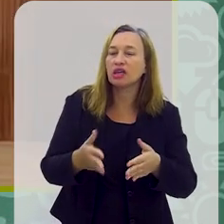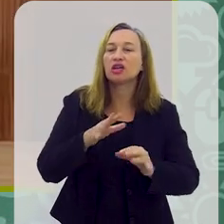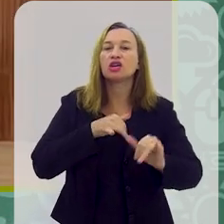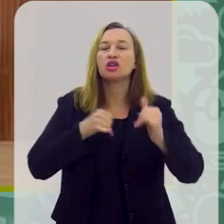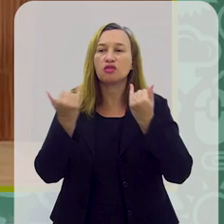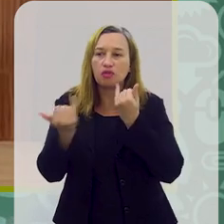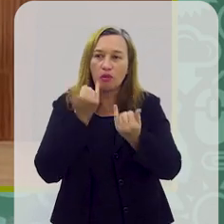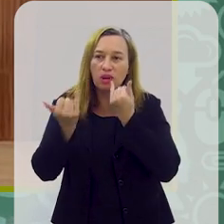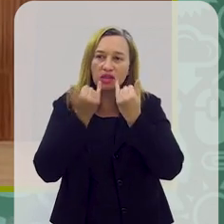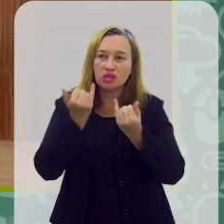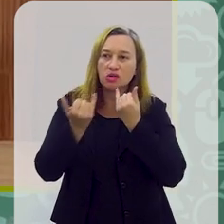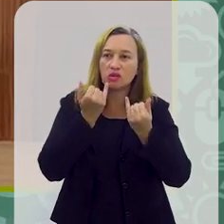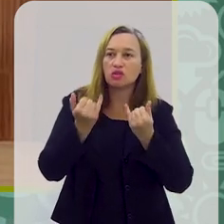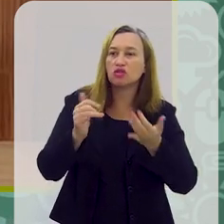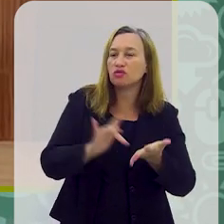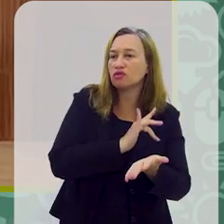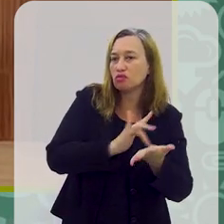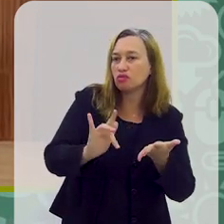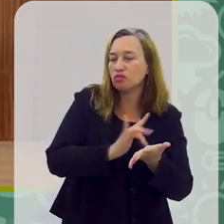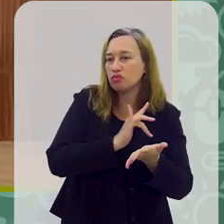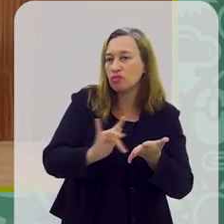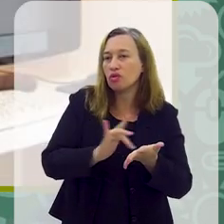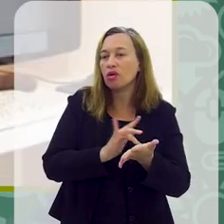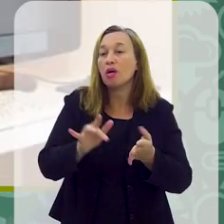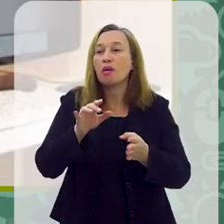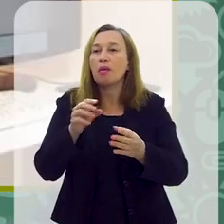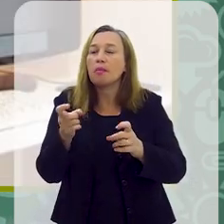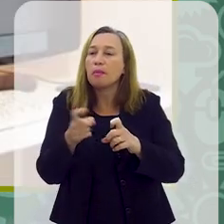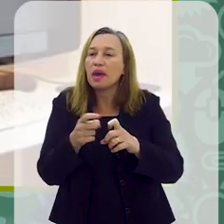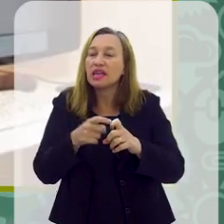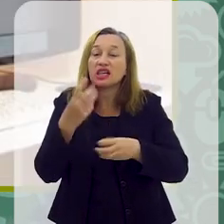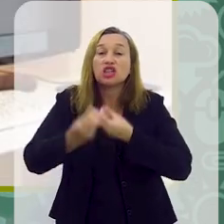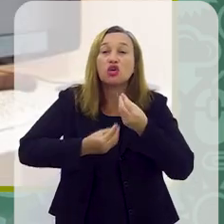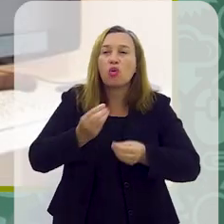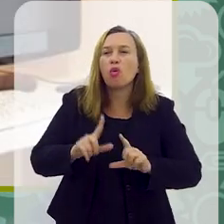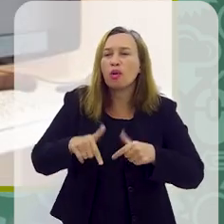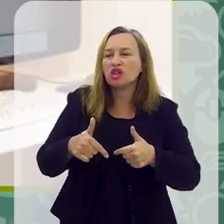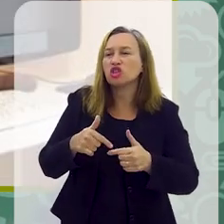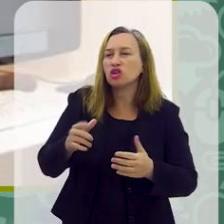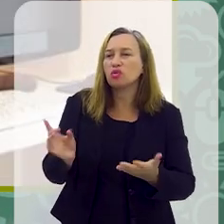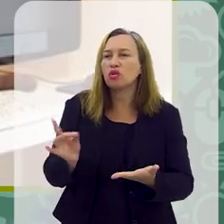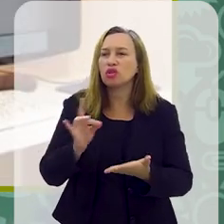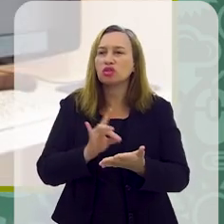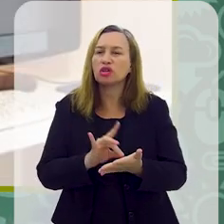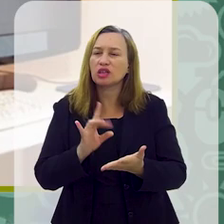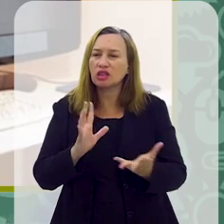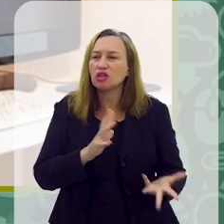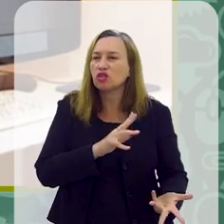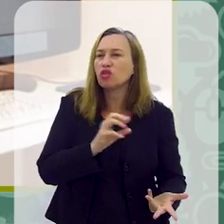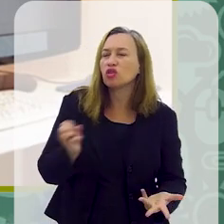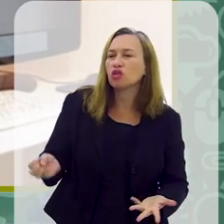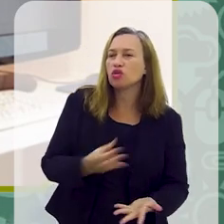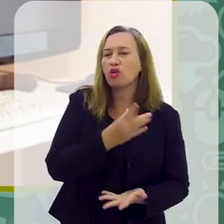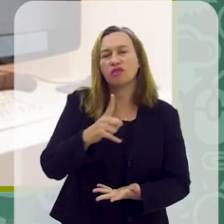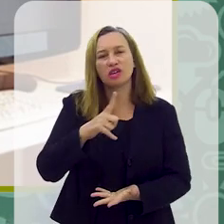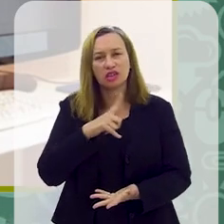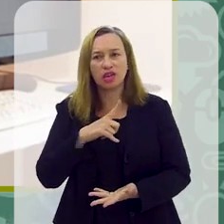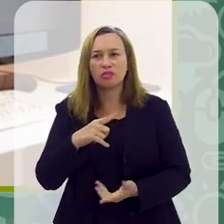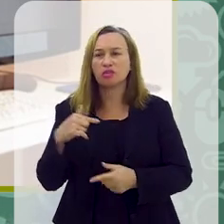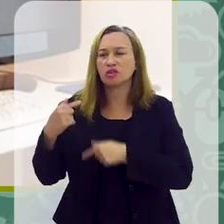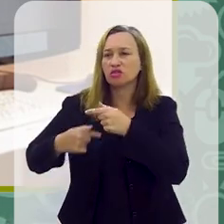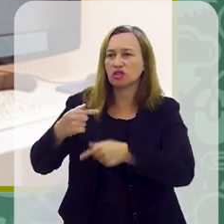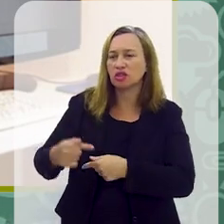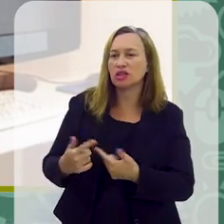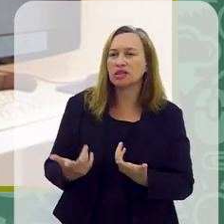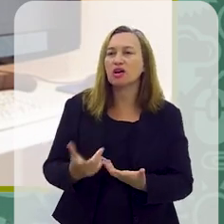tanto informações da parte virtual como orientações médicas de como lidar com essa nova realidade, com essa nova geração que a